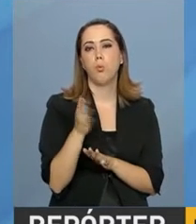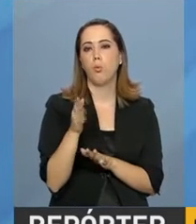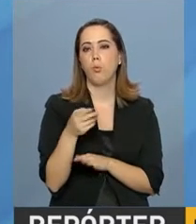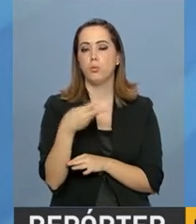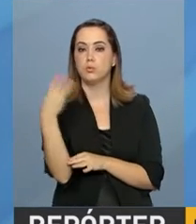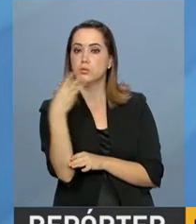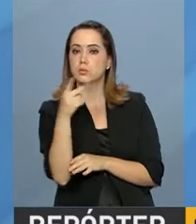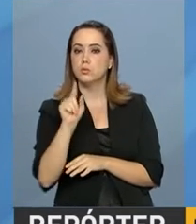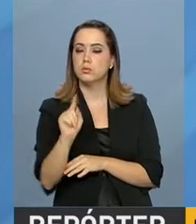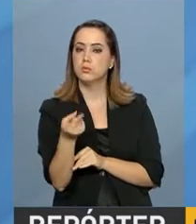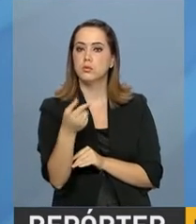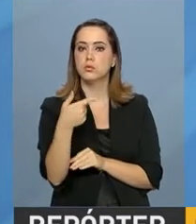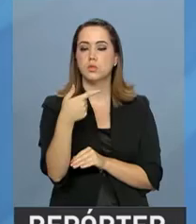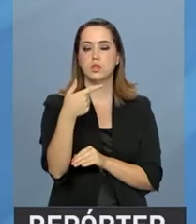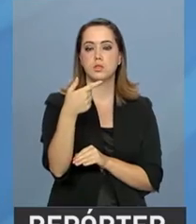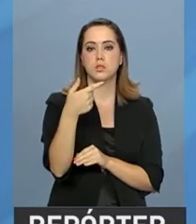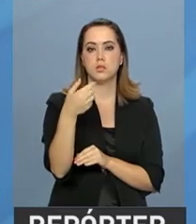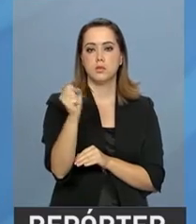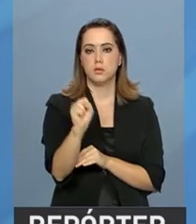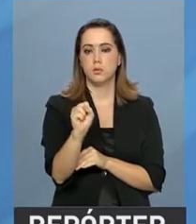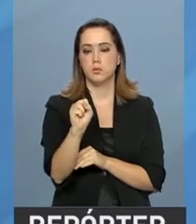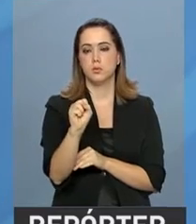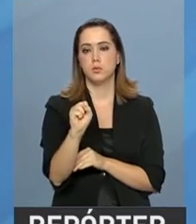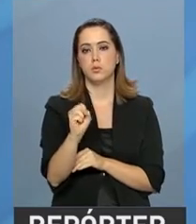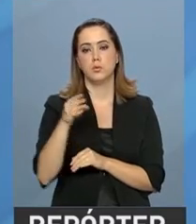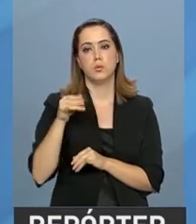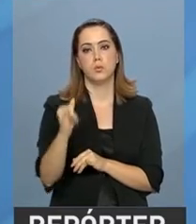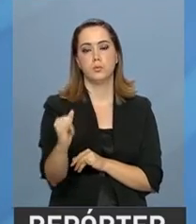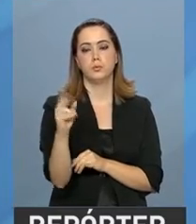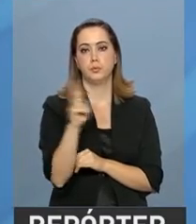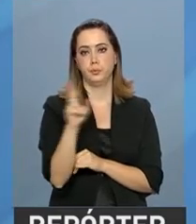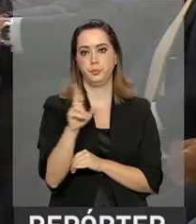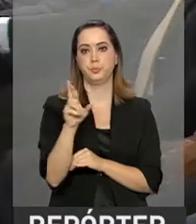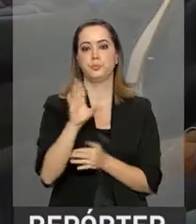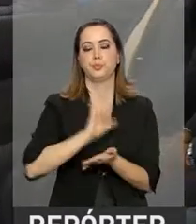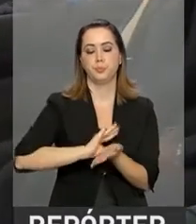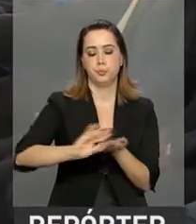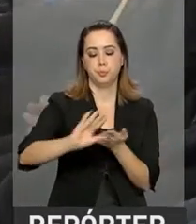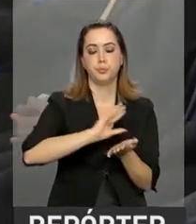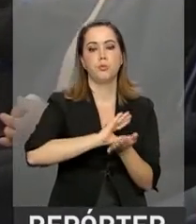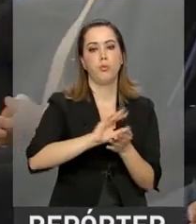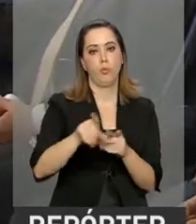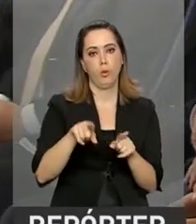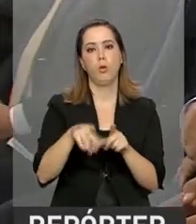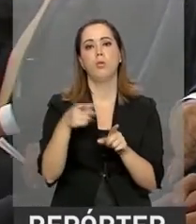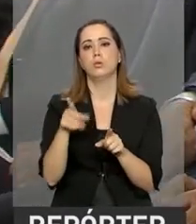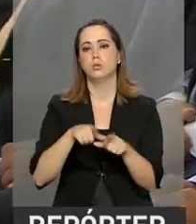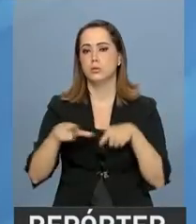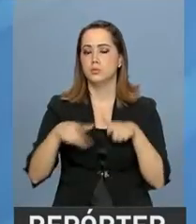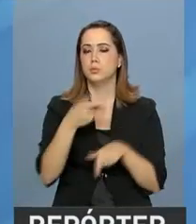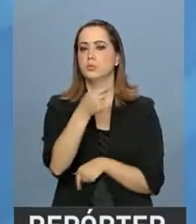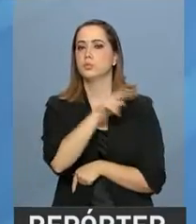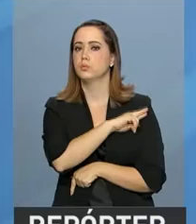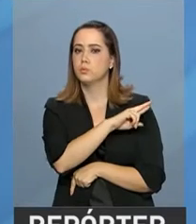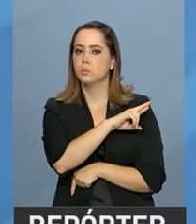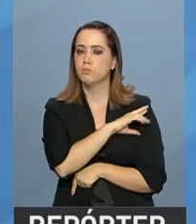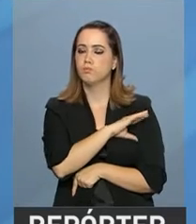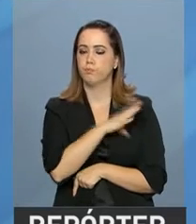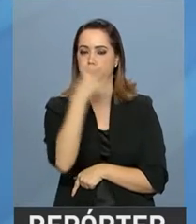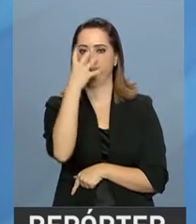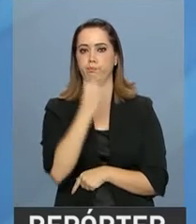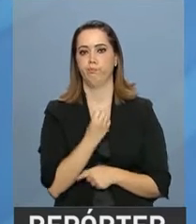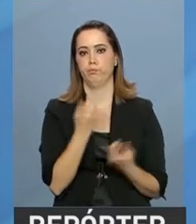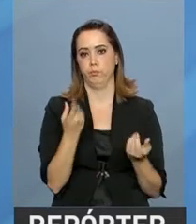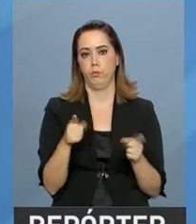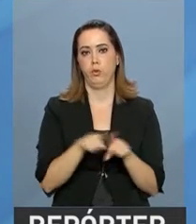de 3.8 bilhões a serem aplicados com responsabilidade e seriedade em 2016